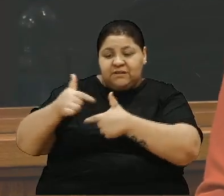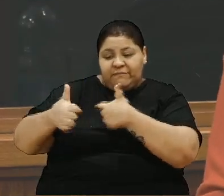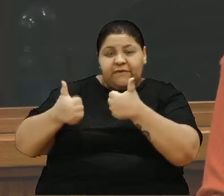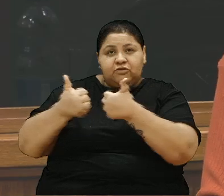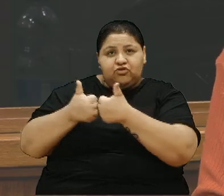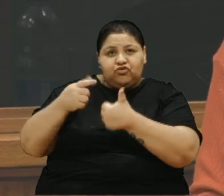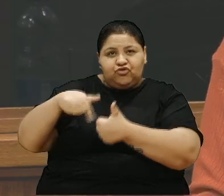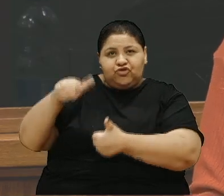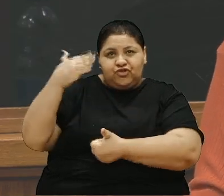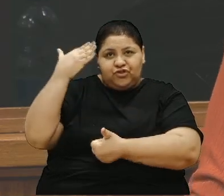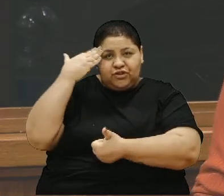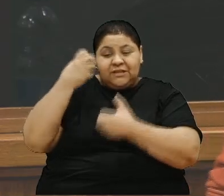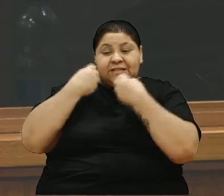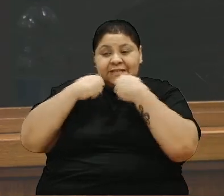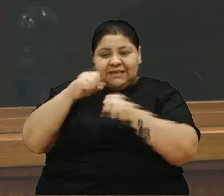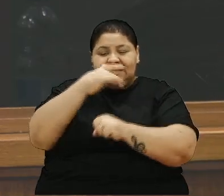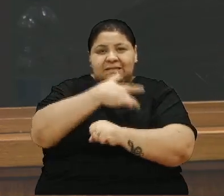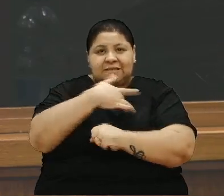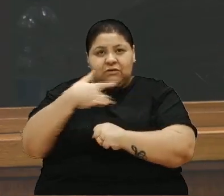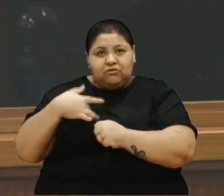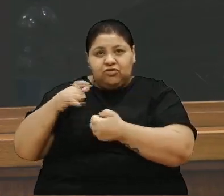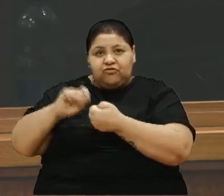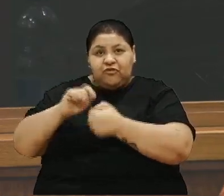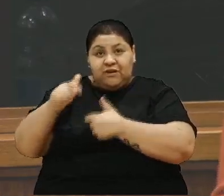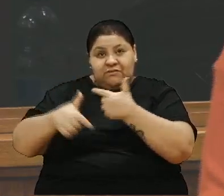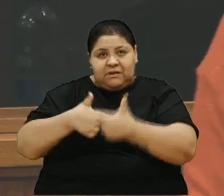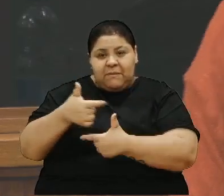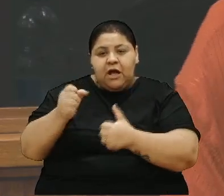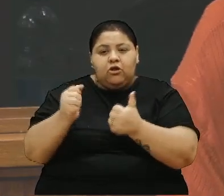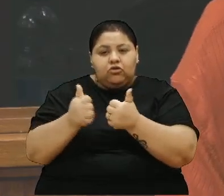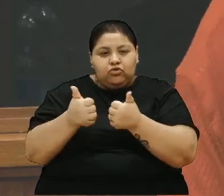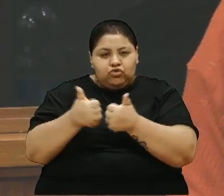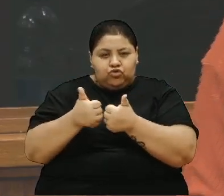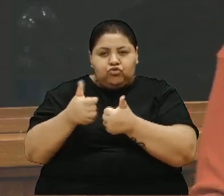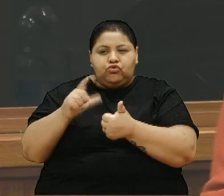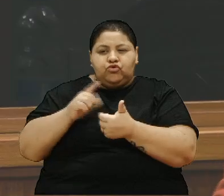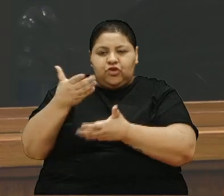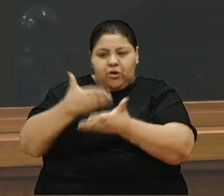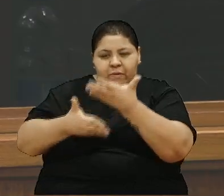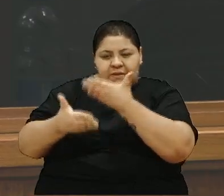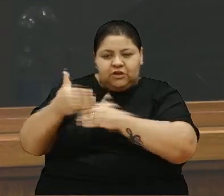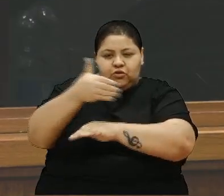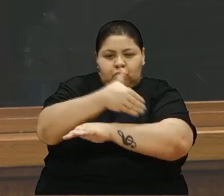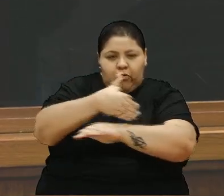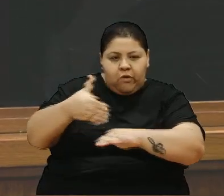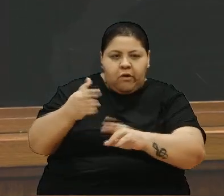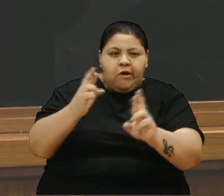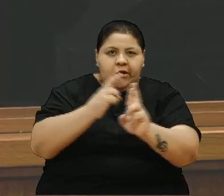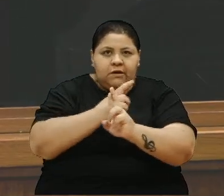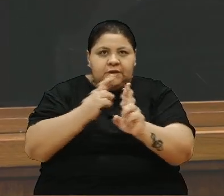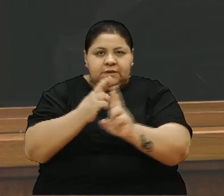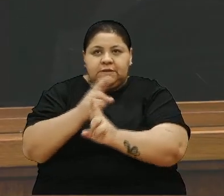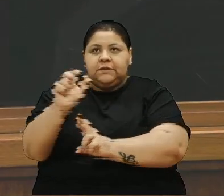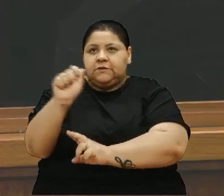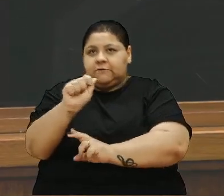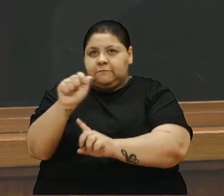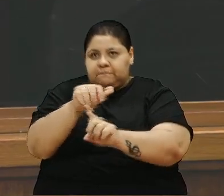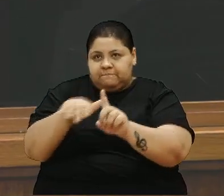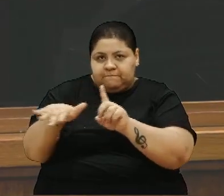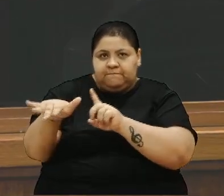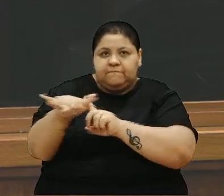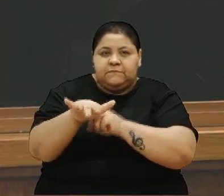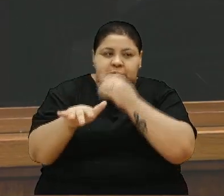gente sabe que a saúde tem o consultório de rua, tem alguma relação com a assistência, né,